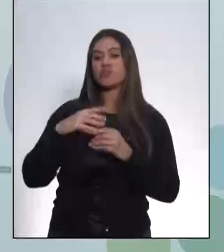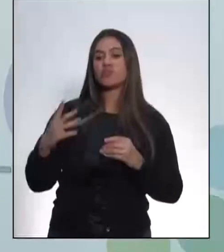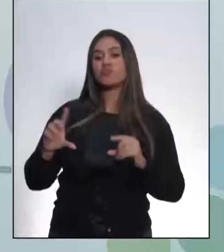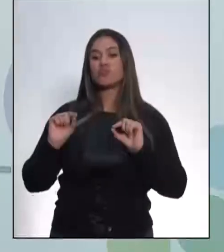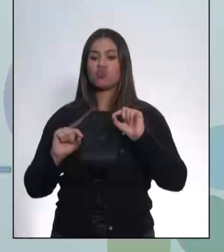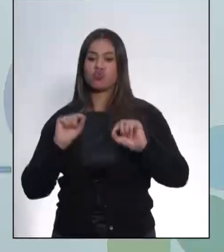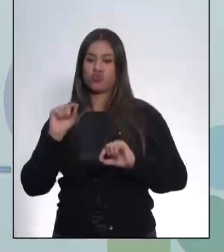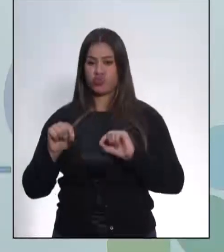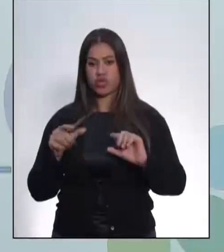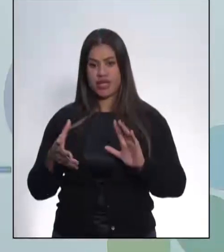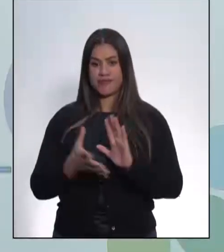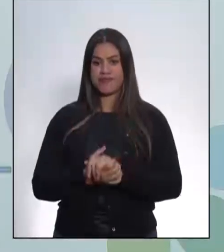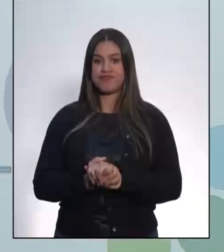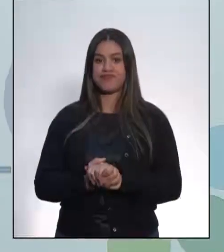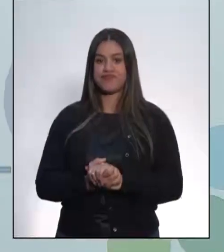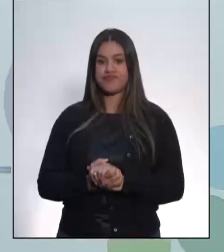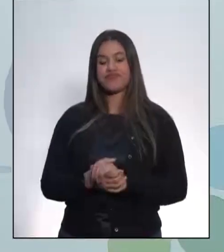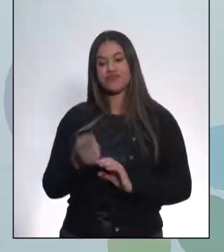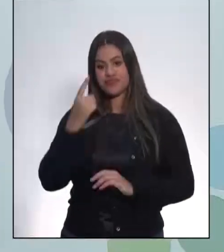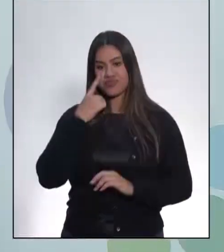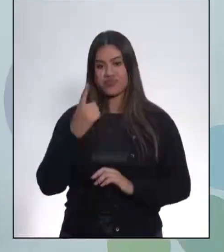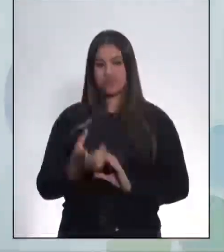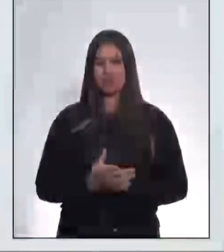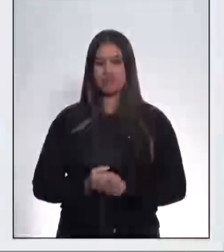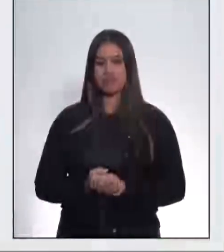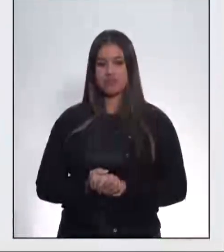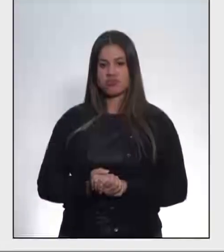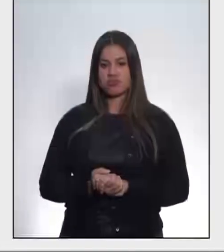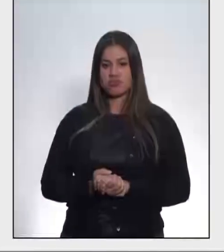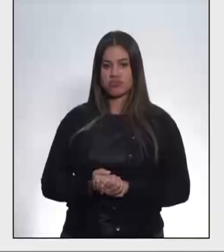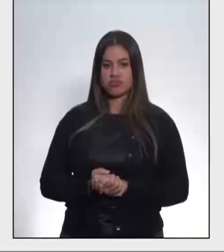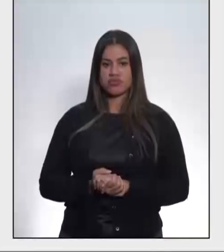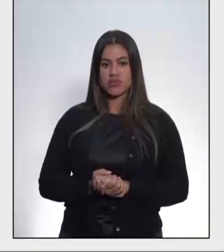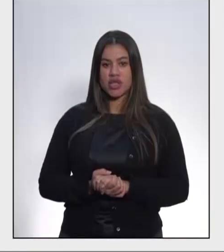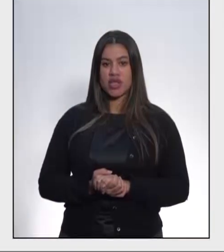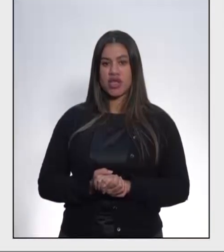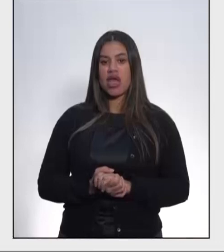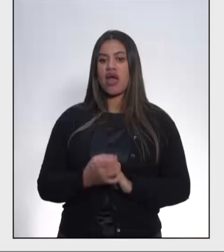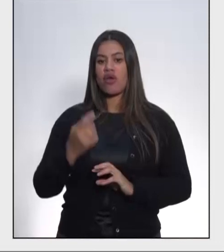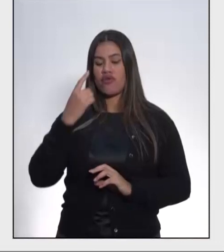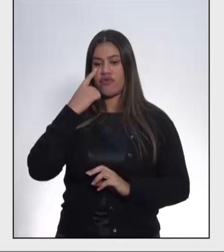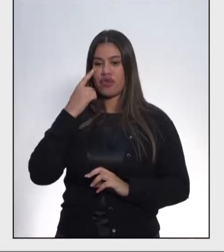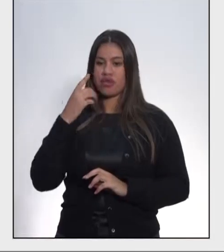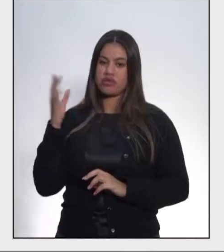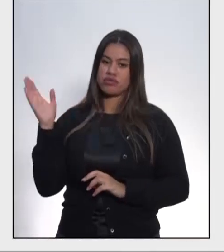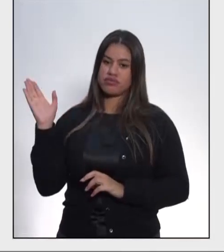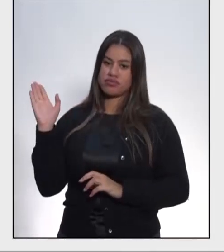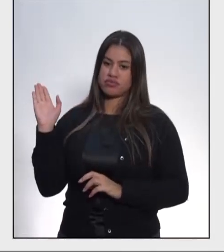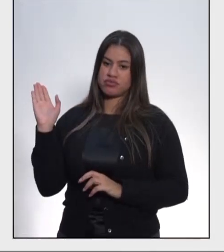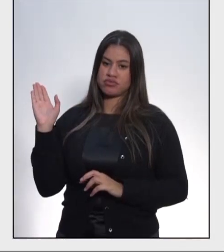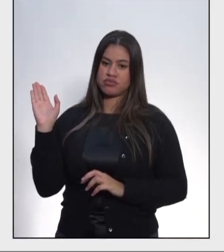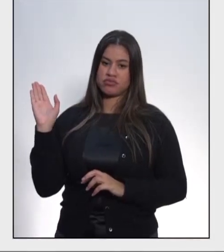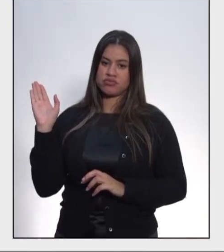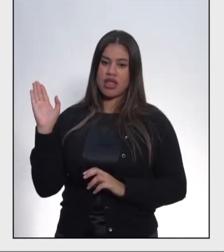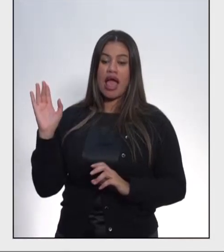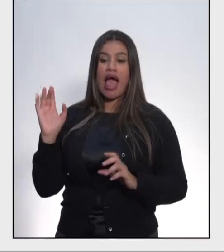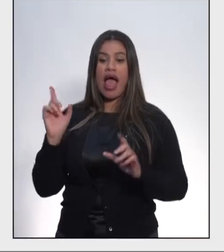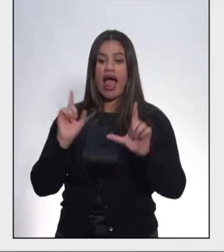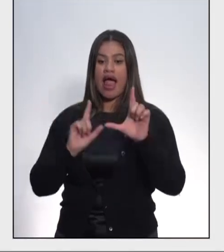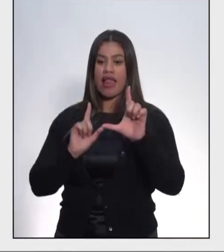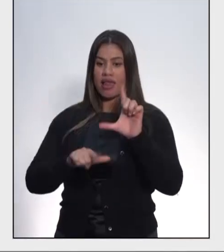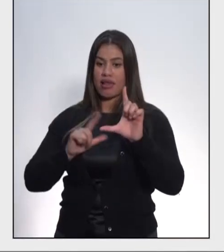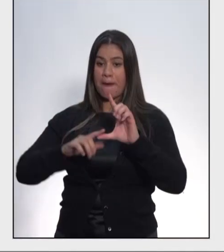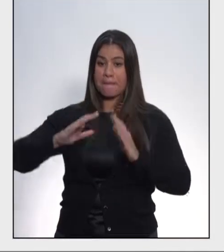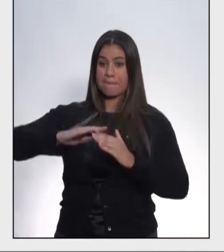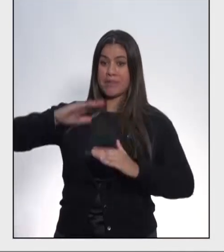área de conhecimento. Dá uma olhadinha. Sempre, primeira coisa que você tem que perceber, as letras que são maiores são as palavras que você usa mais. Tudo